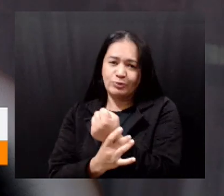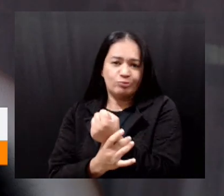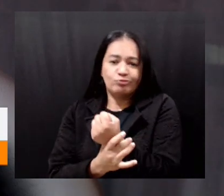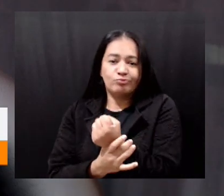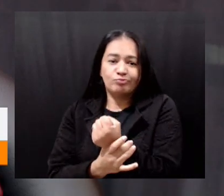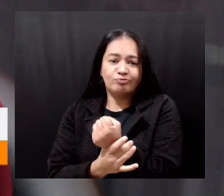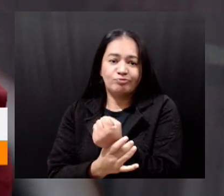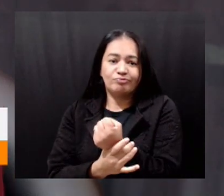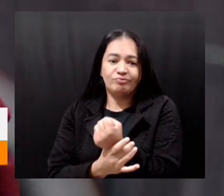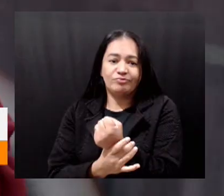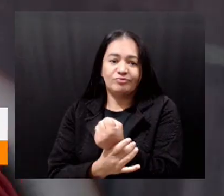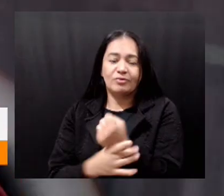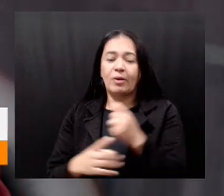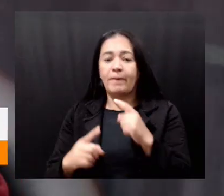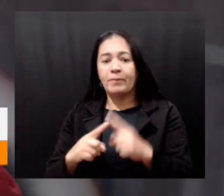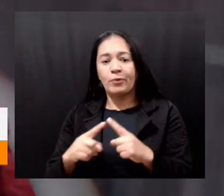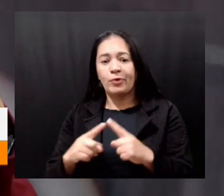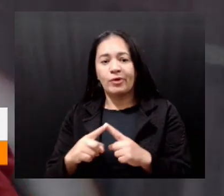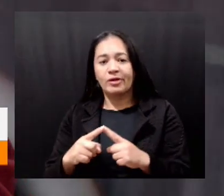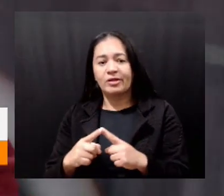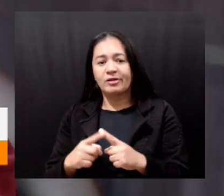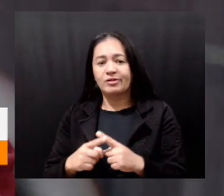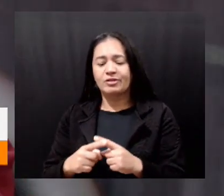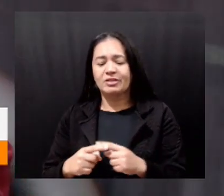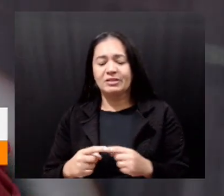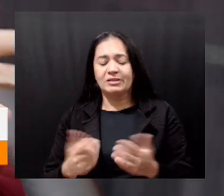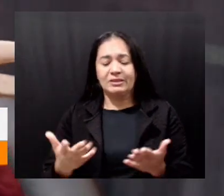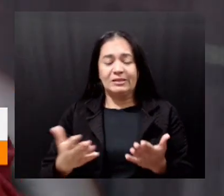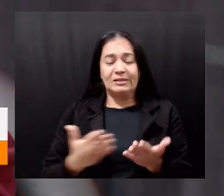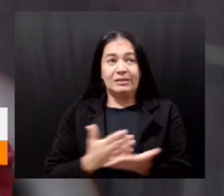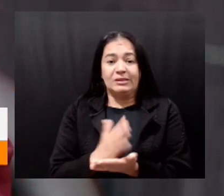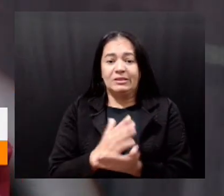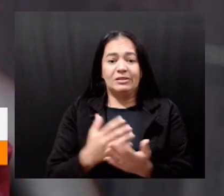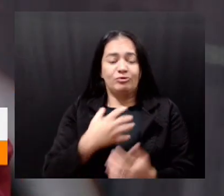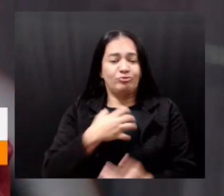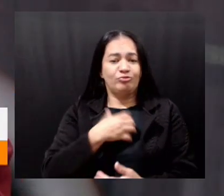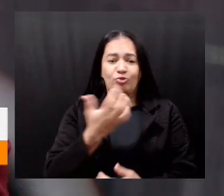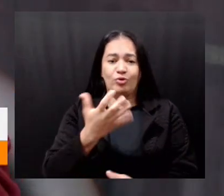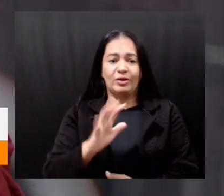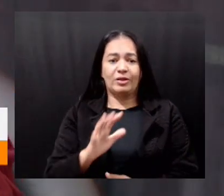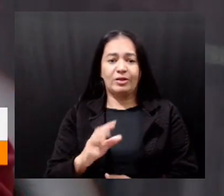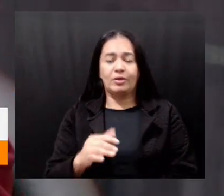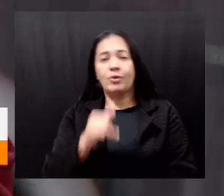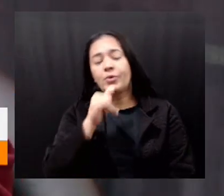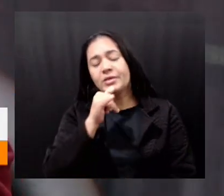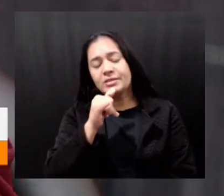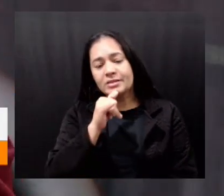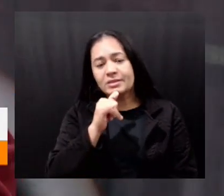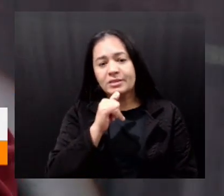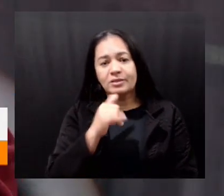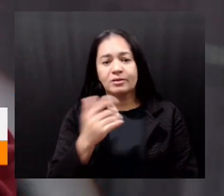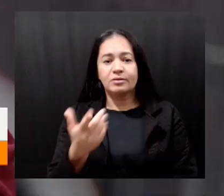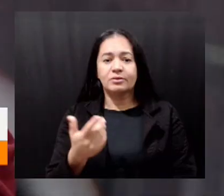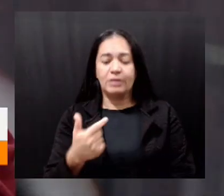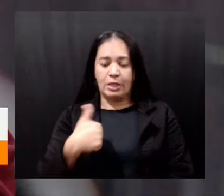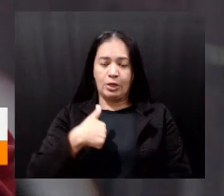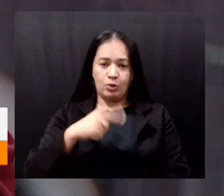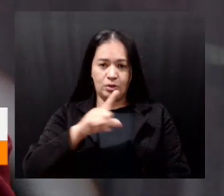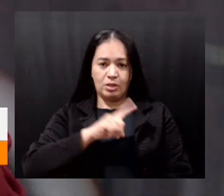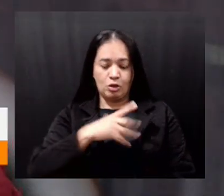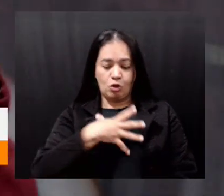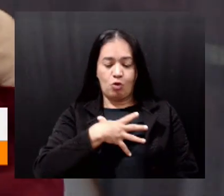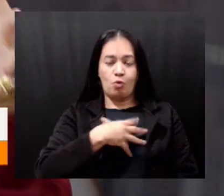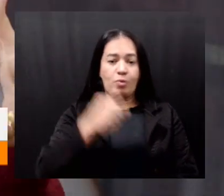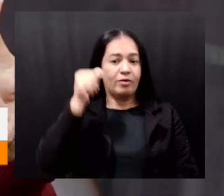sujeito a ter esse descompasso ali numa situação que não deve. Vou dar um exemplo. Eu tenho uma filha pequena